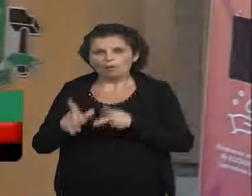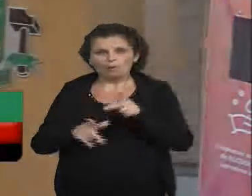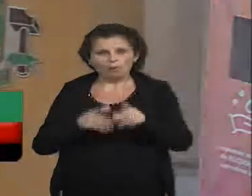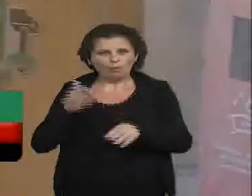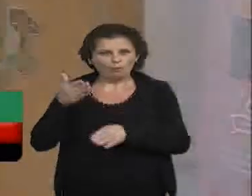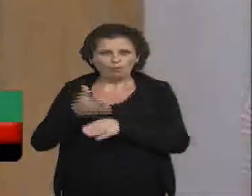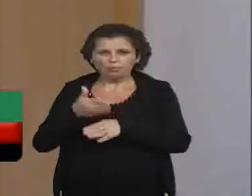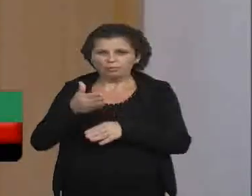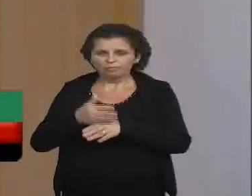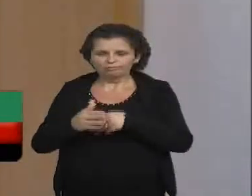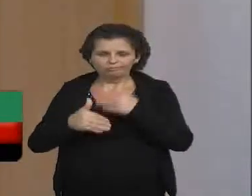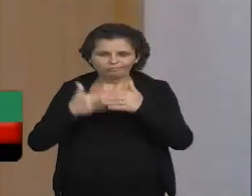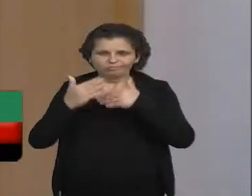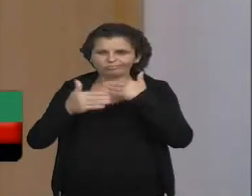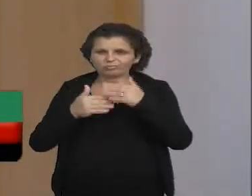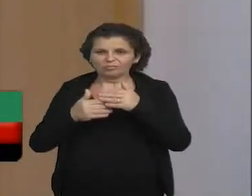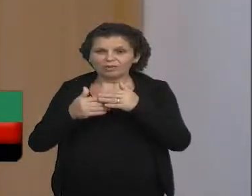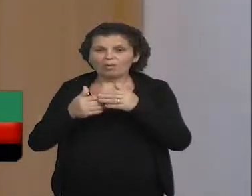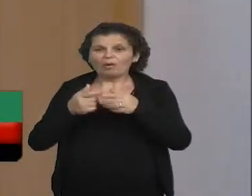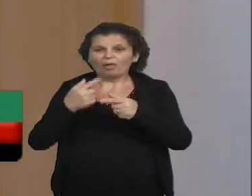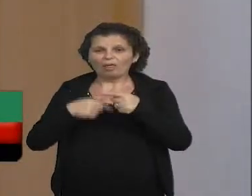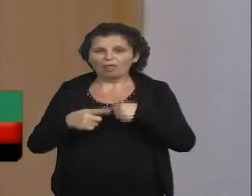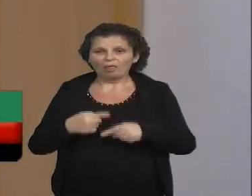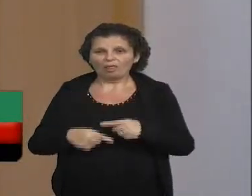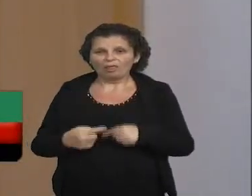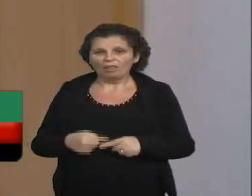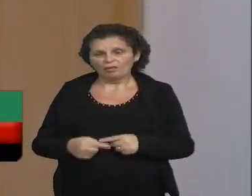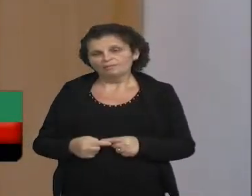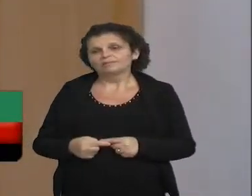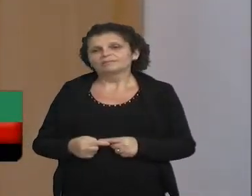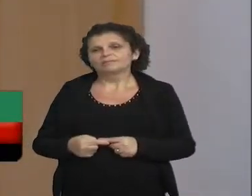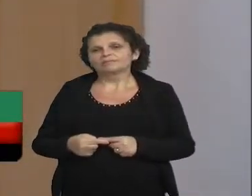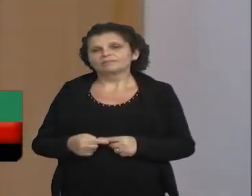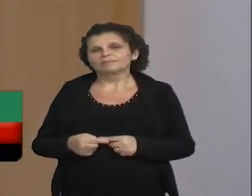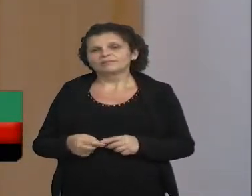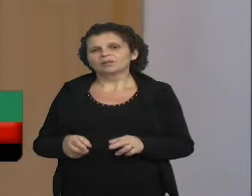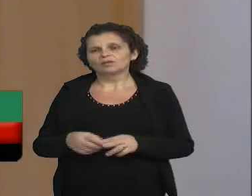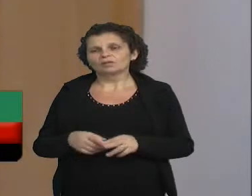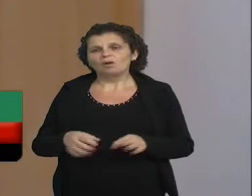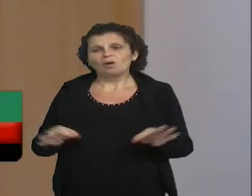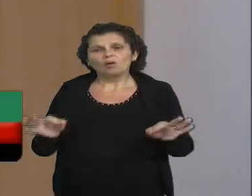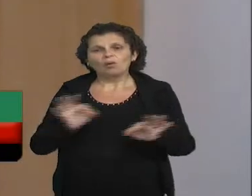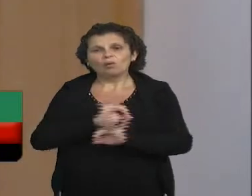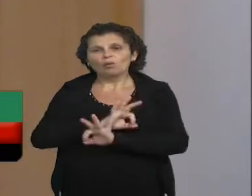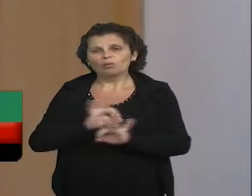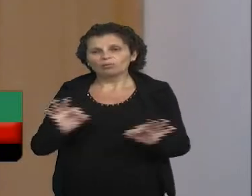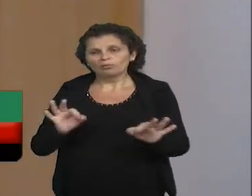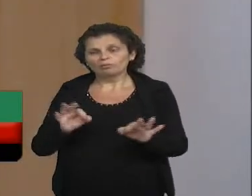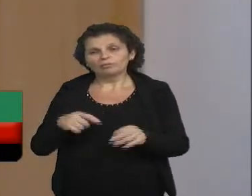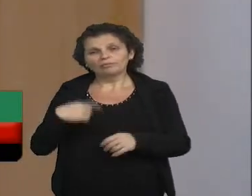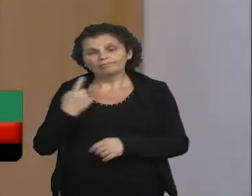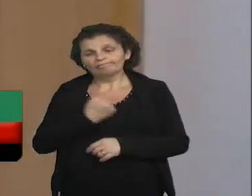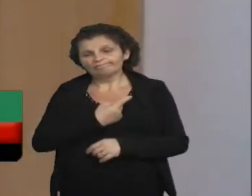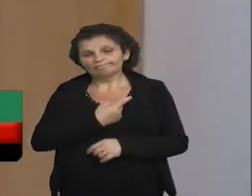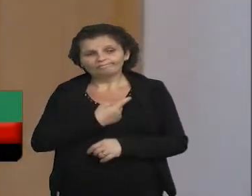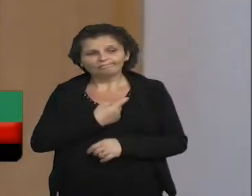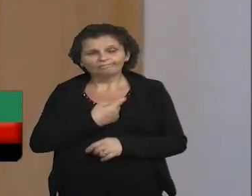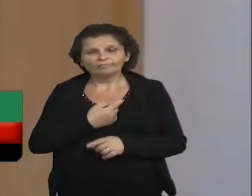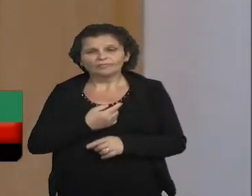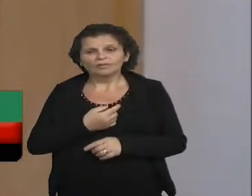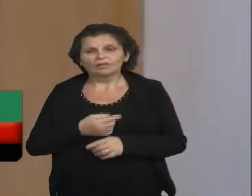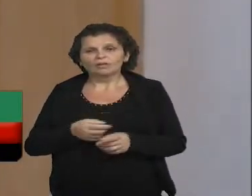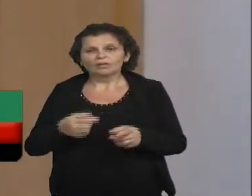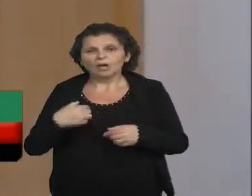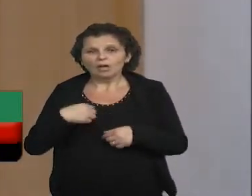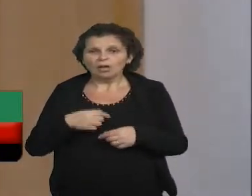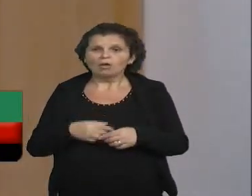participa, não há progresso, há atraso. E, infelizmente, é um atraso muito grande, mas eu ainda, como parlamentar